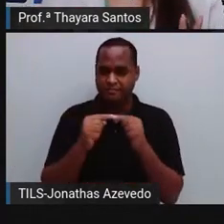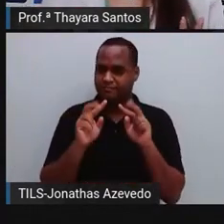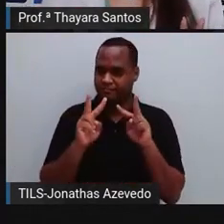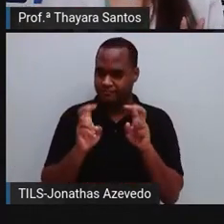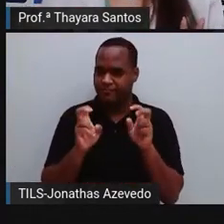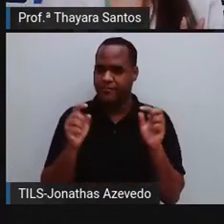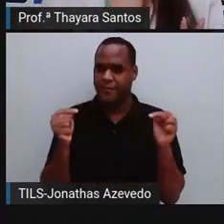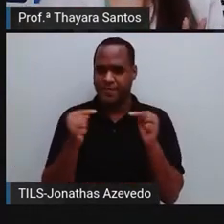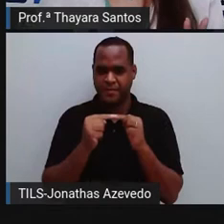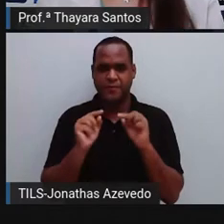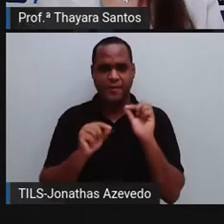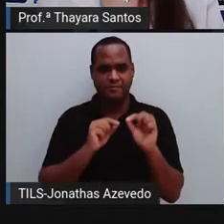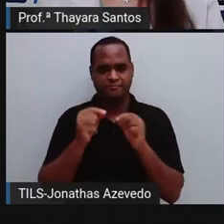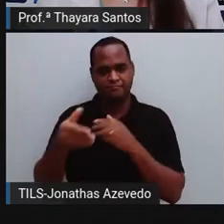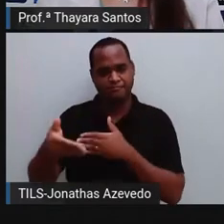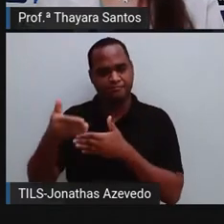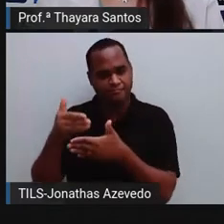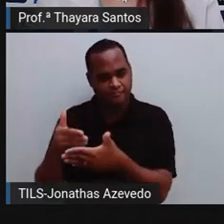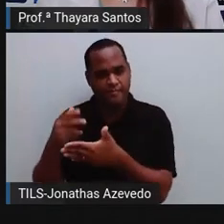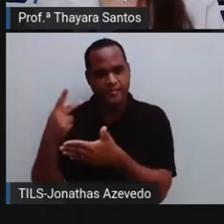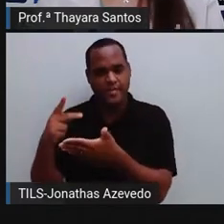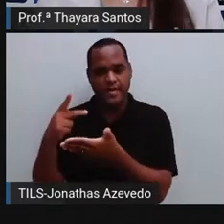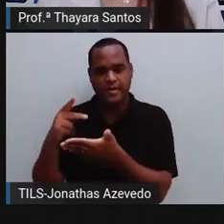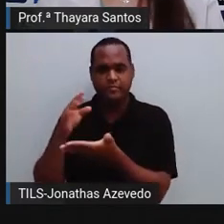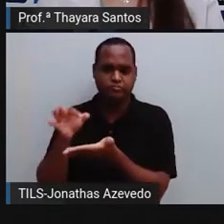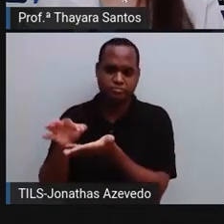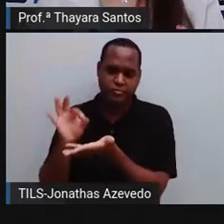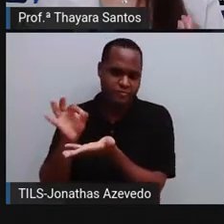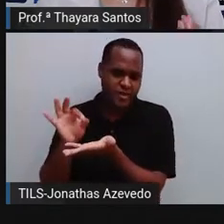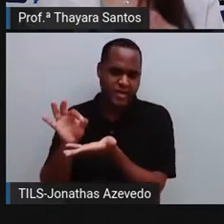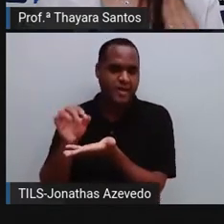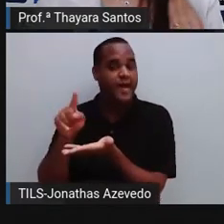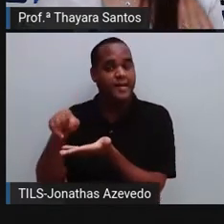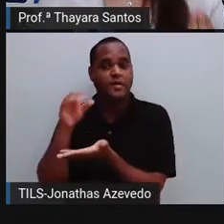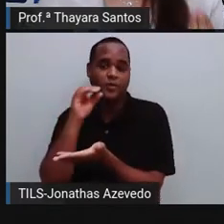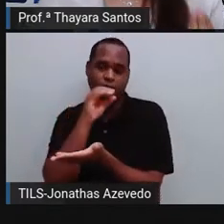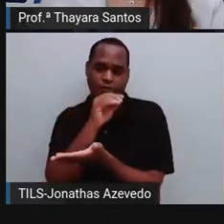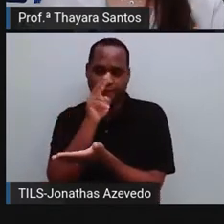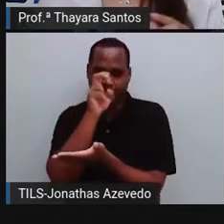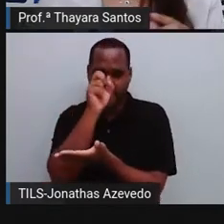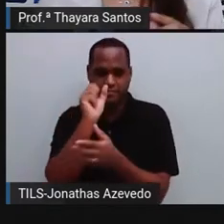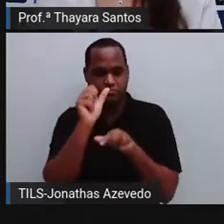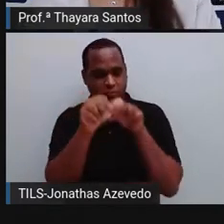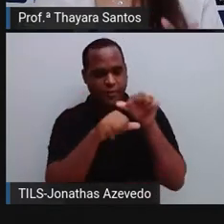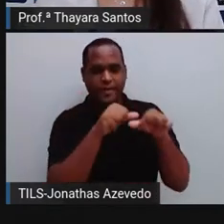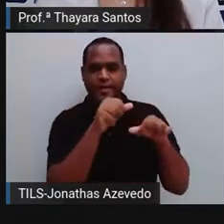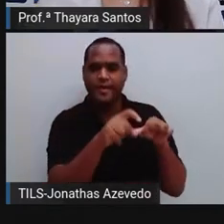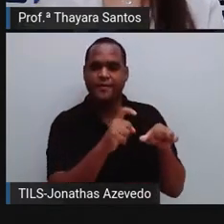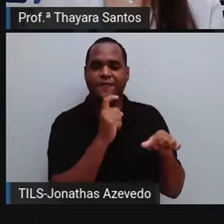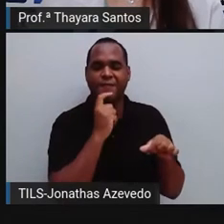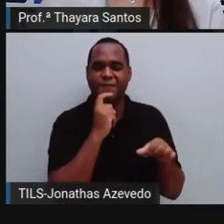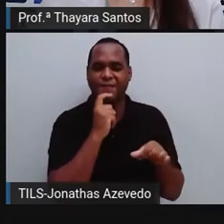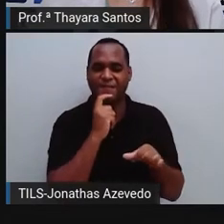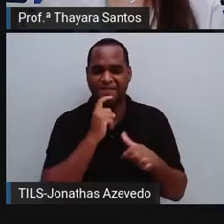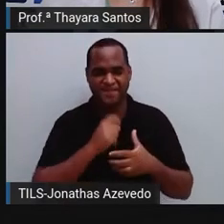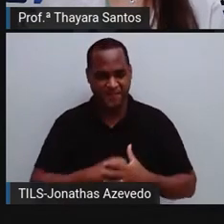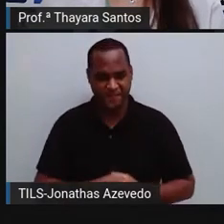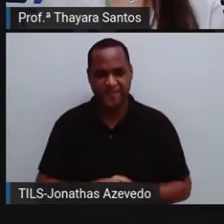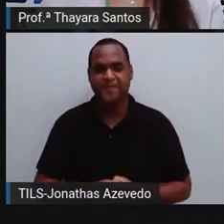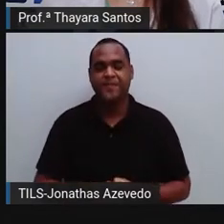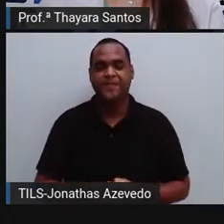a transferência. Daquele objeto, né, que está mais quente para aquele outro que vai estar mais